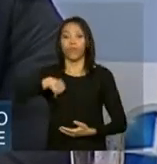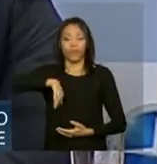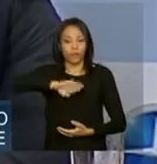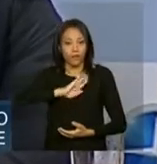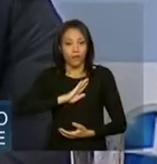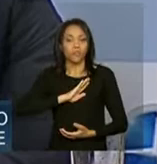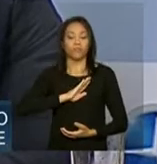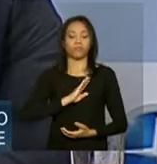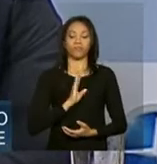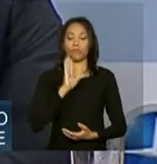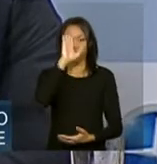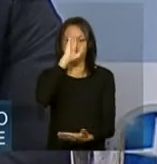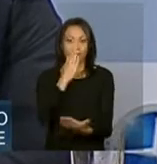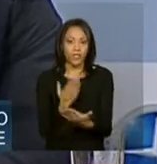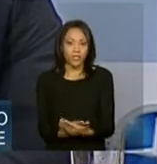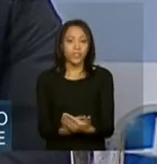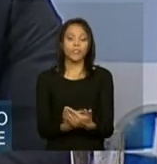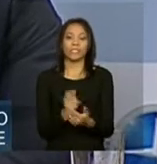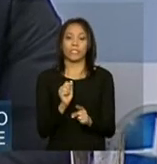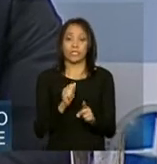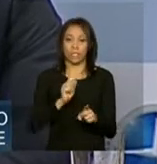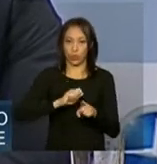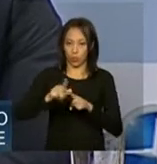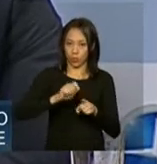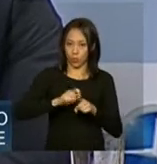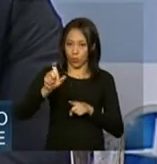rol sobre os planos coletivos seja